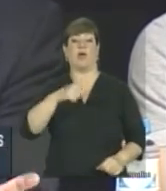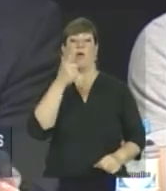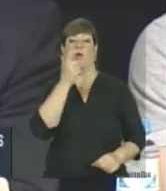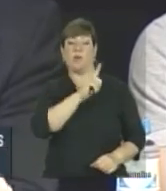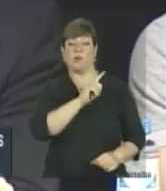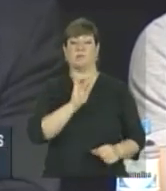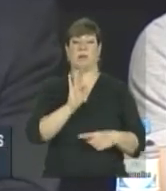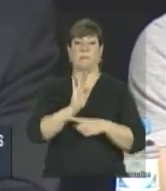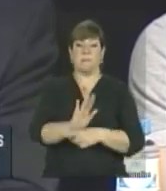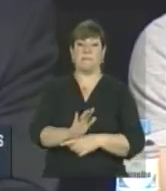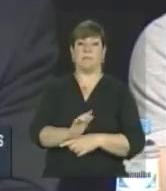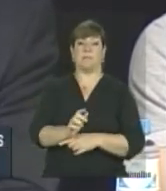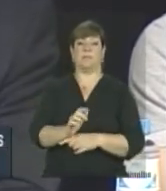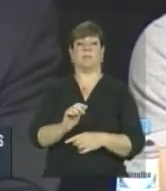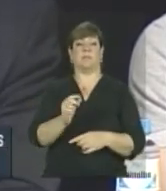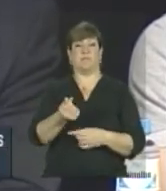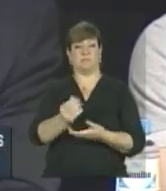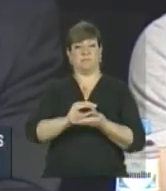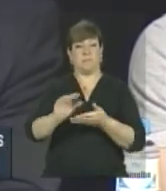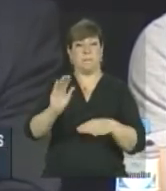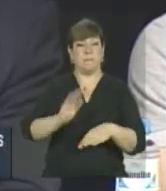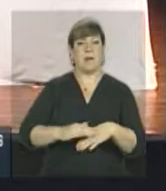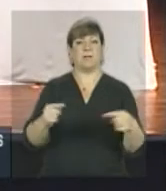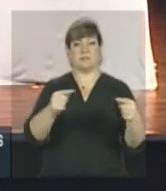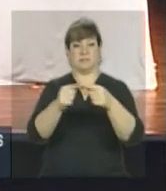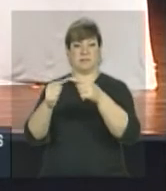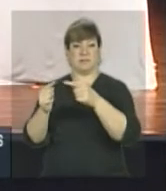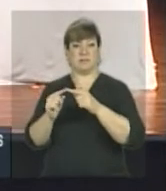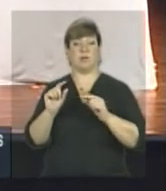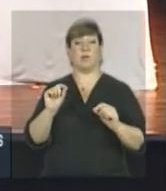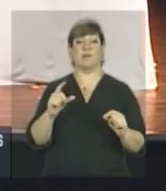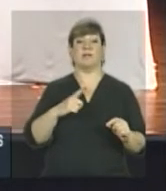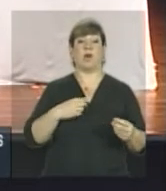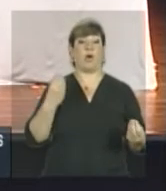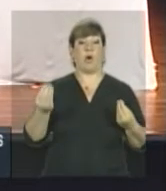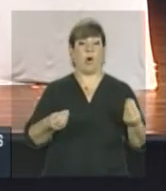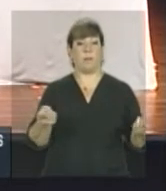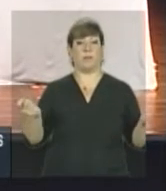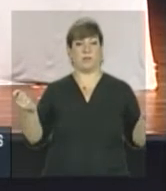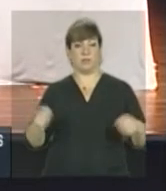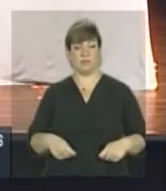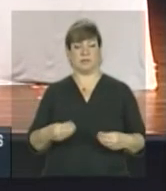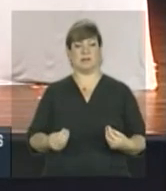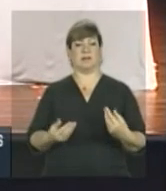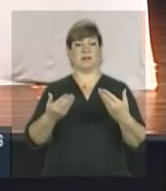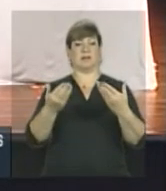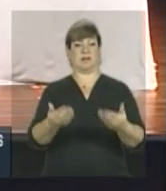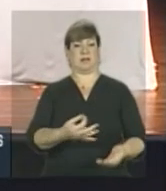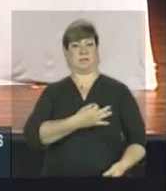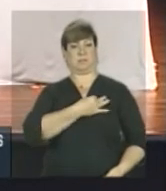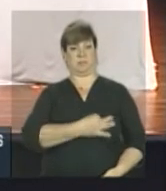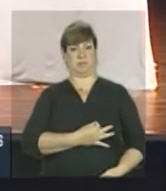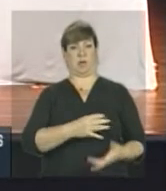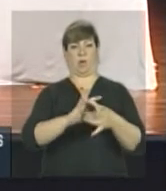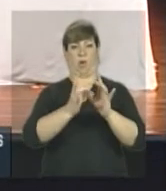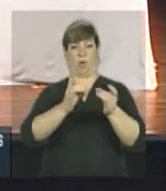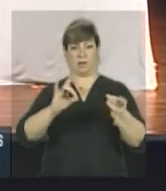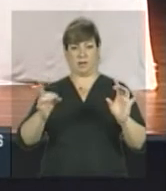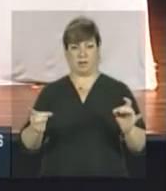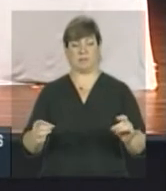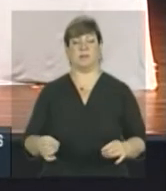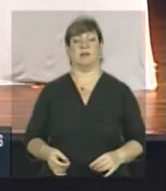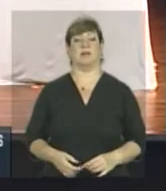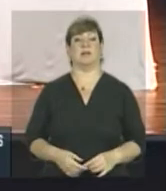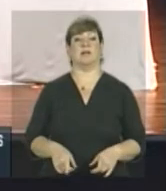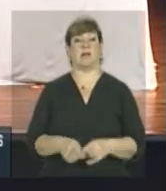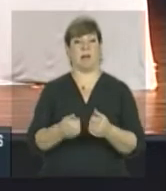adequado ao atleta realmente que tenha condição de trazer uma medalha olímpica, e na sequência nós vamos estar abrindo